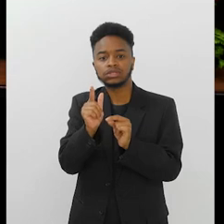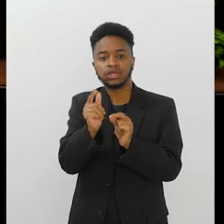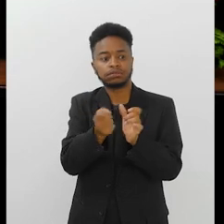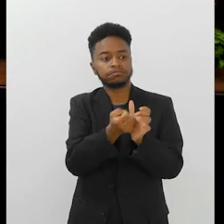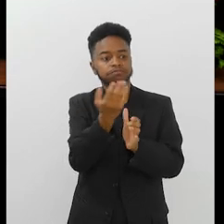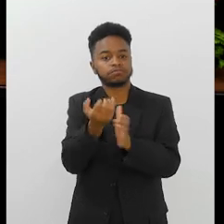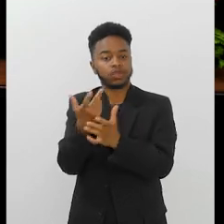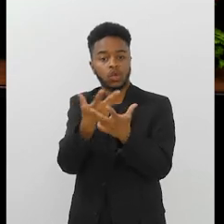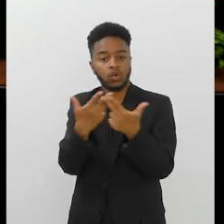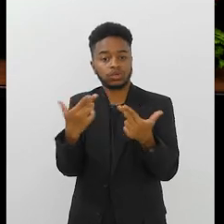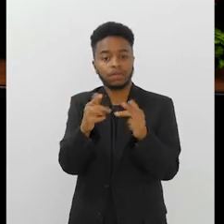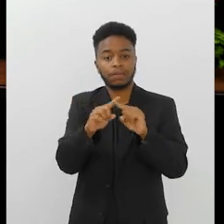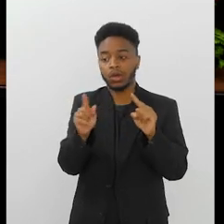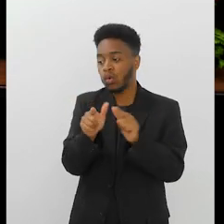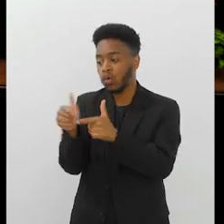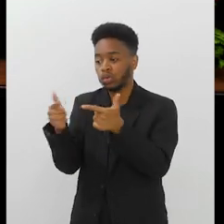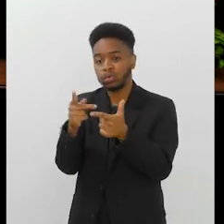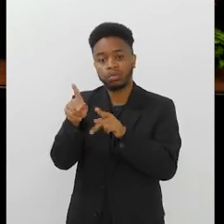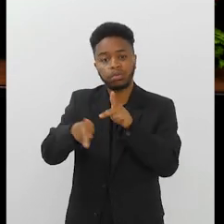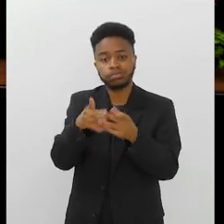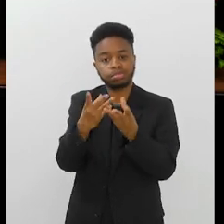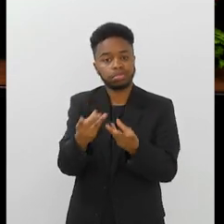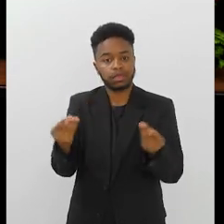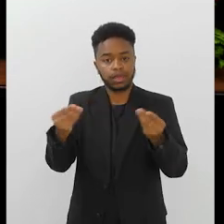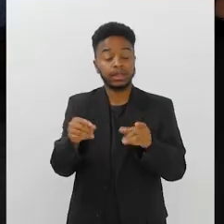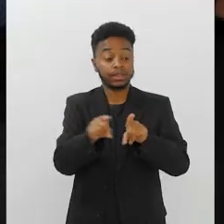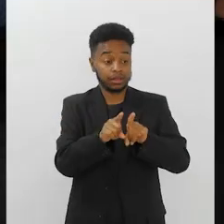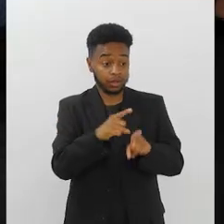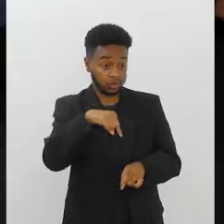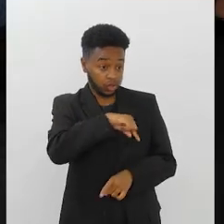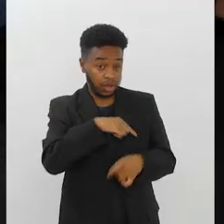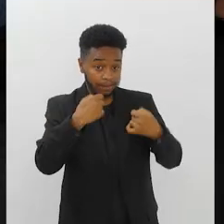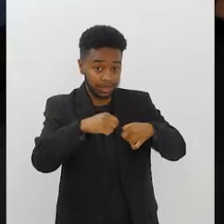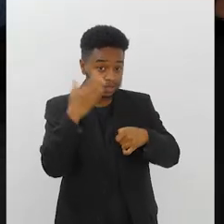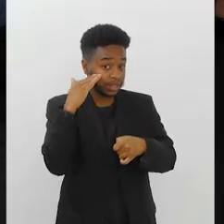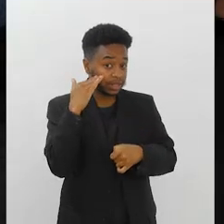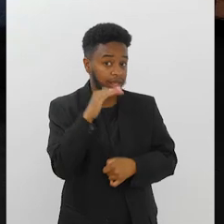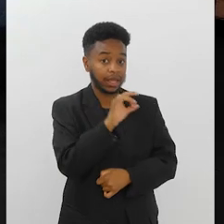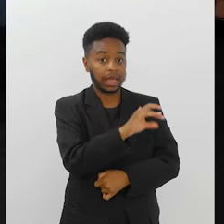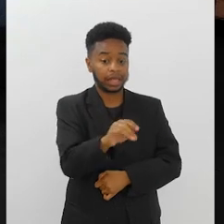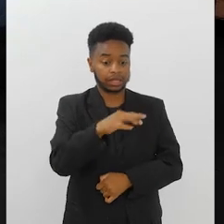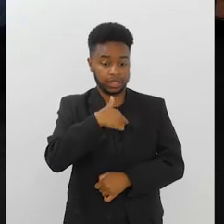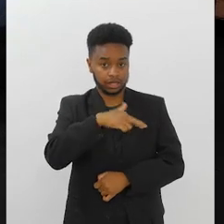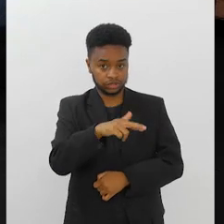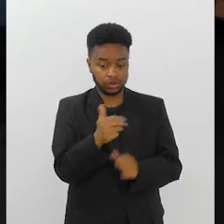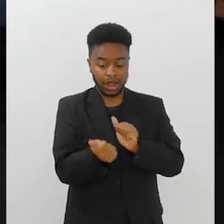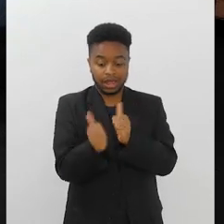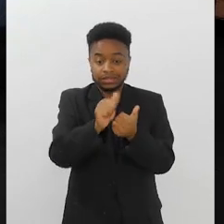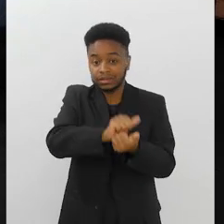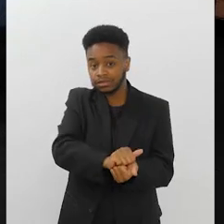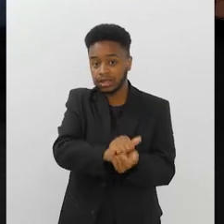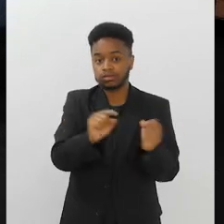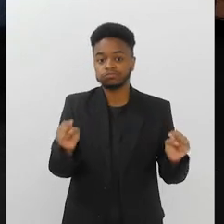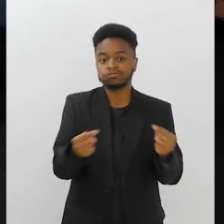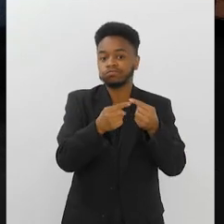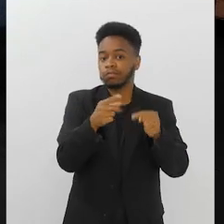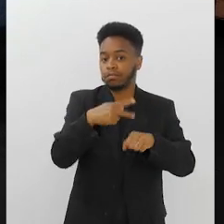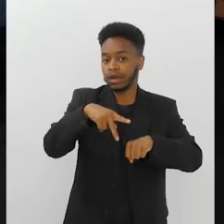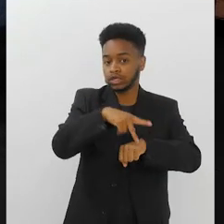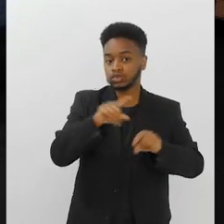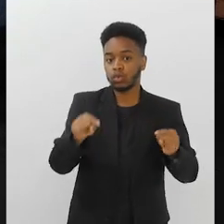florecer coisas que em outros povos não conseguiriam fazer também tem que entender que cada religião vai se adequando ao país que ele